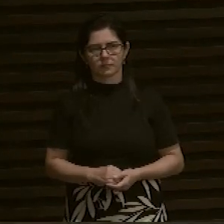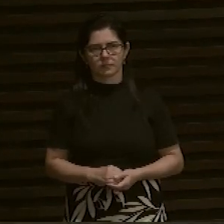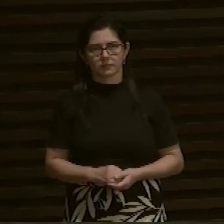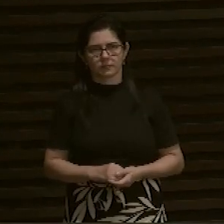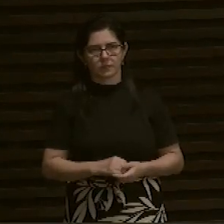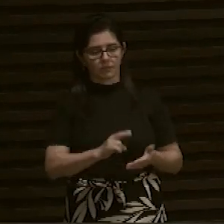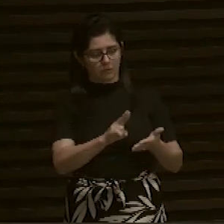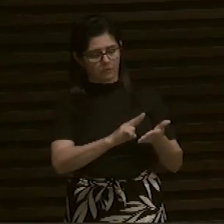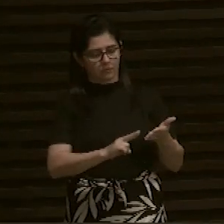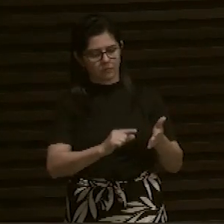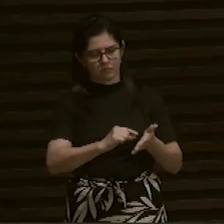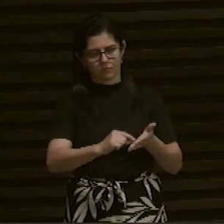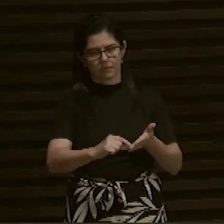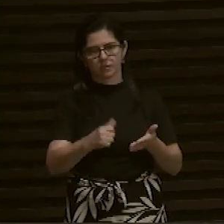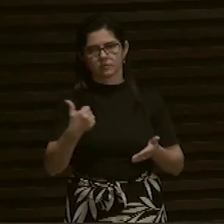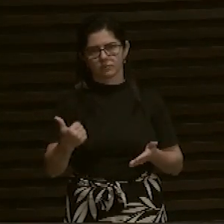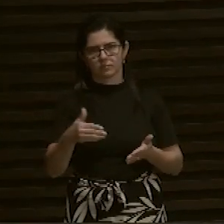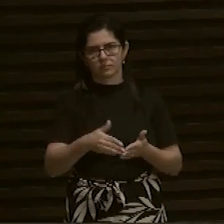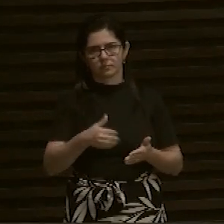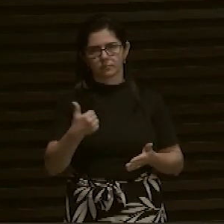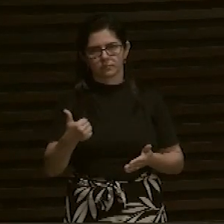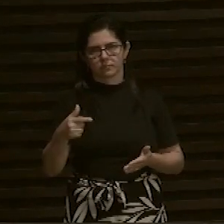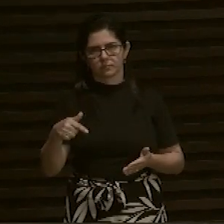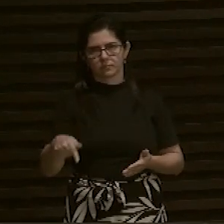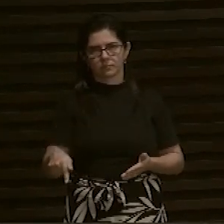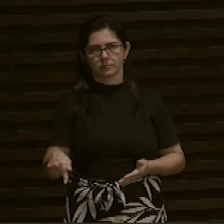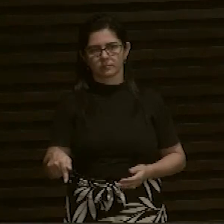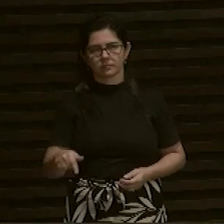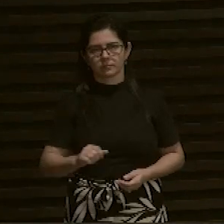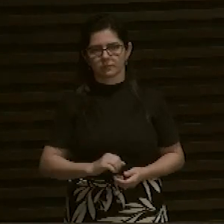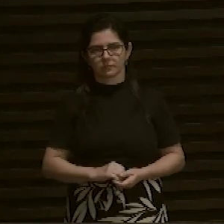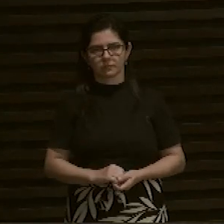Nós vamos ler do verso 1 até o 17.